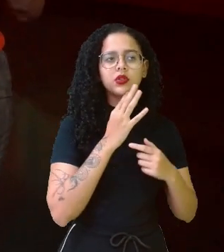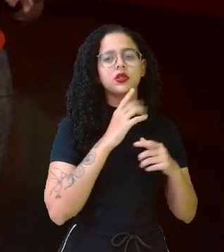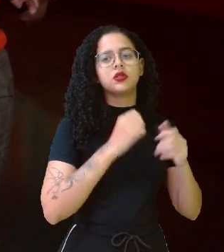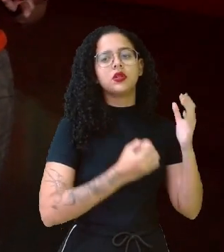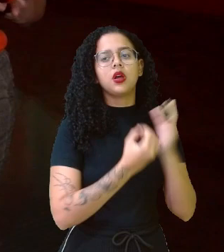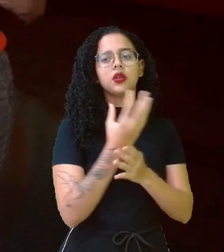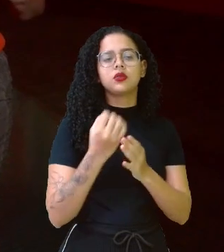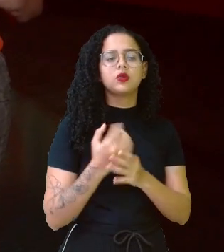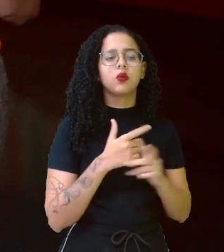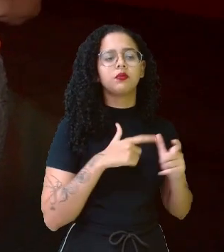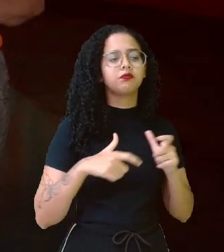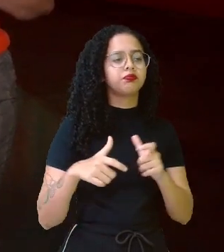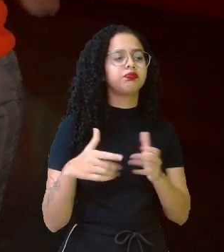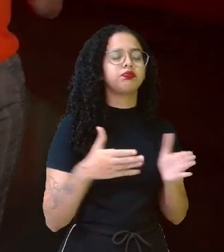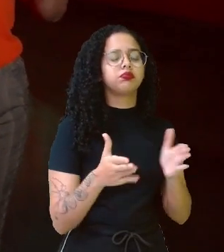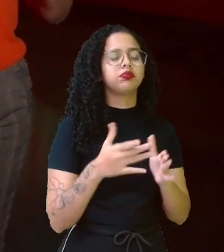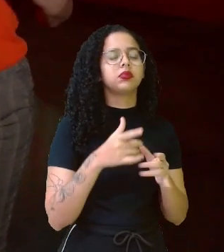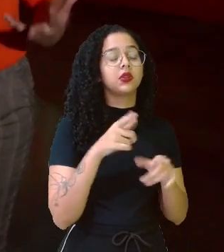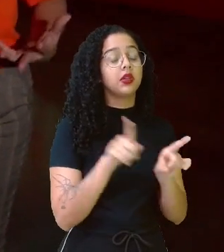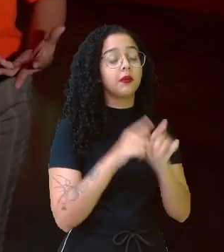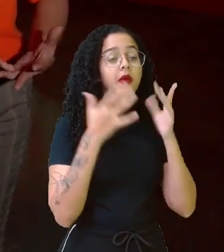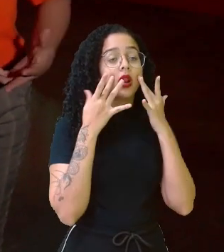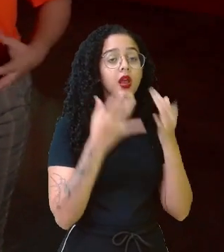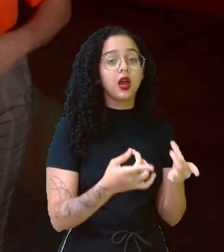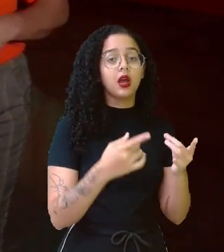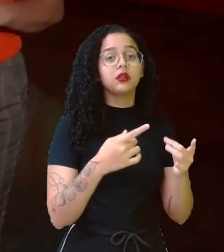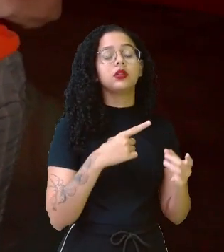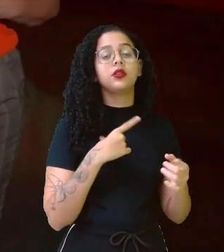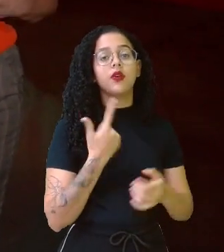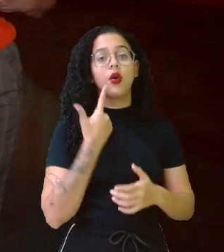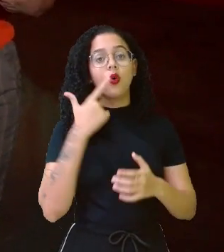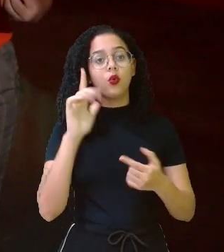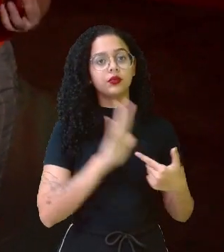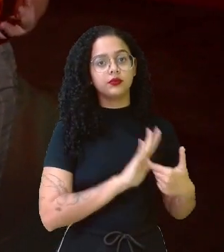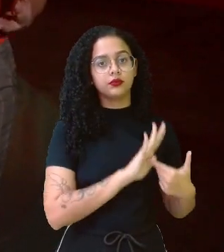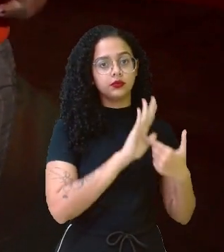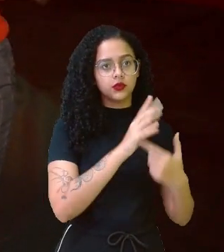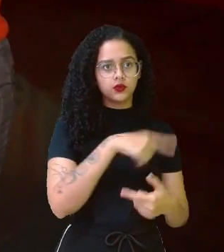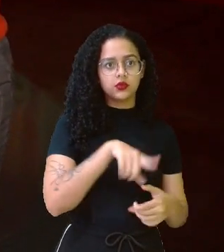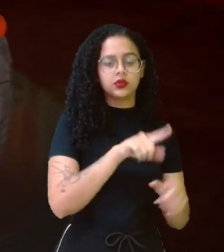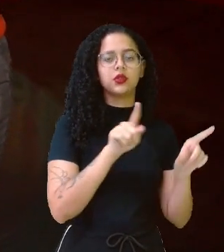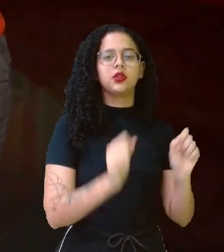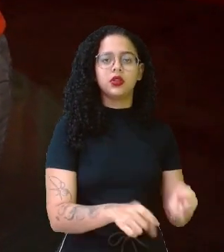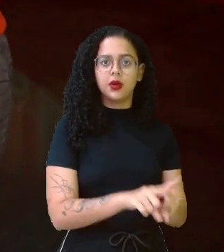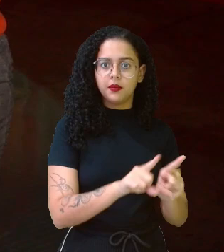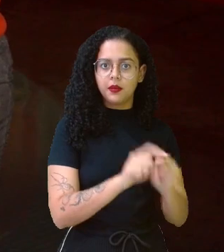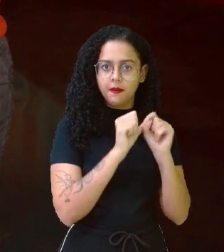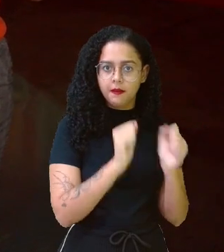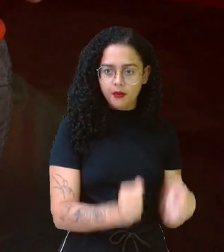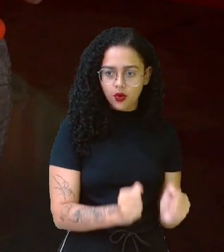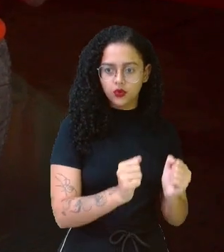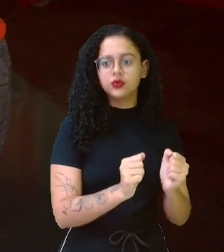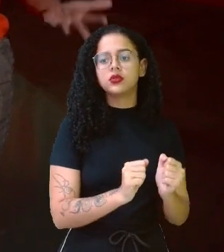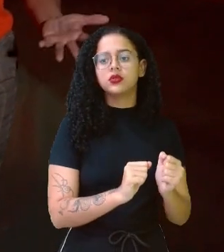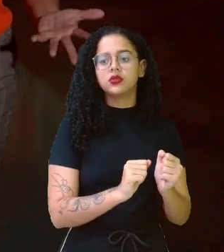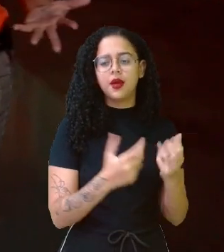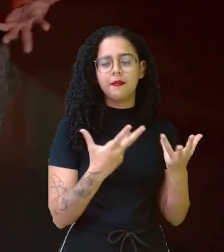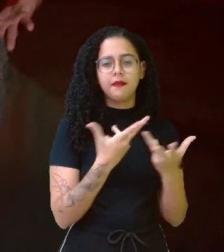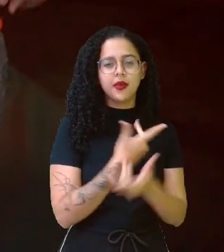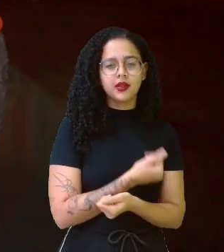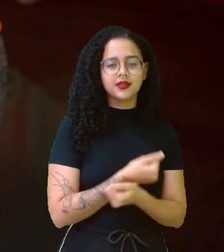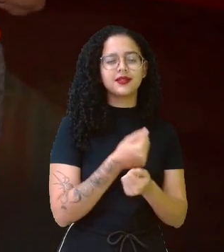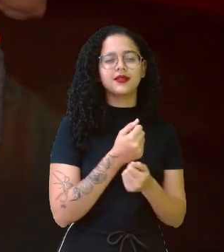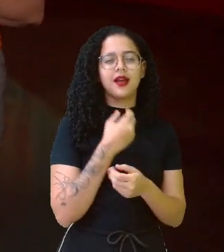ficar ligado quando a gente tiver outras mostras, para que vocês também possam usufruir, né, apreciar